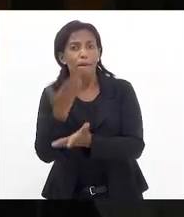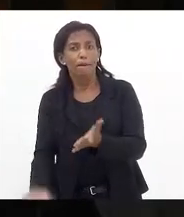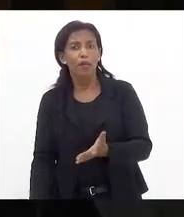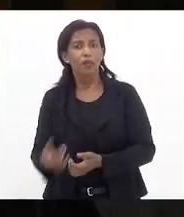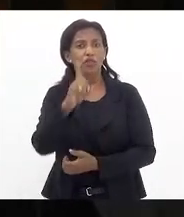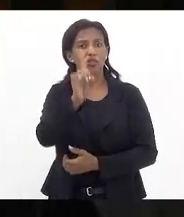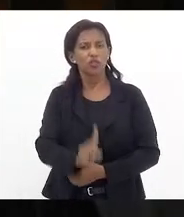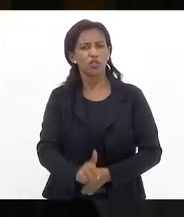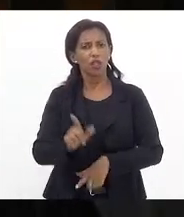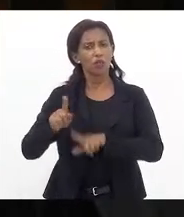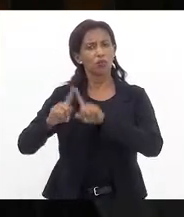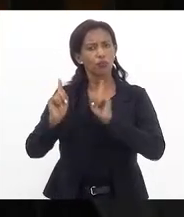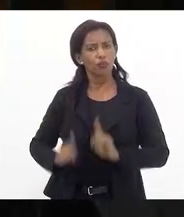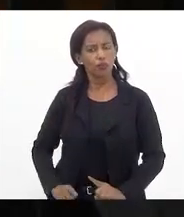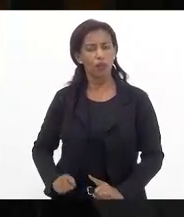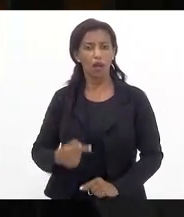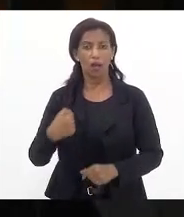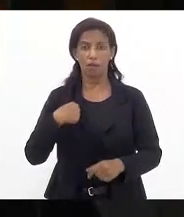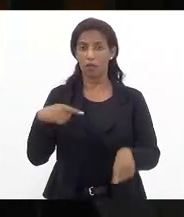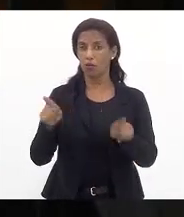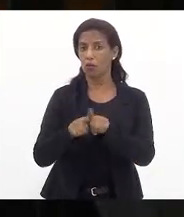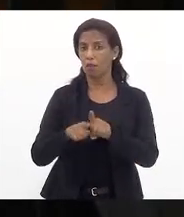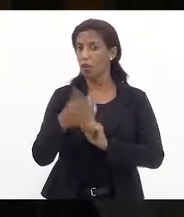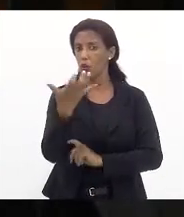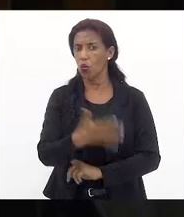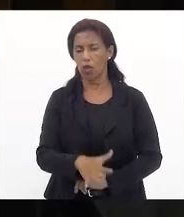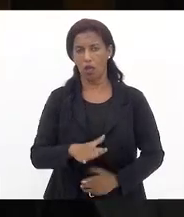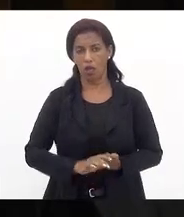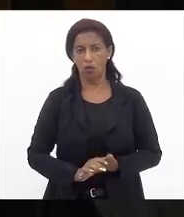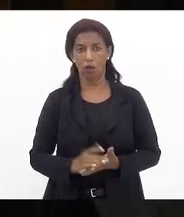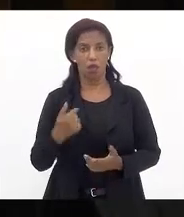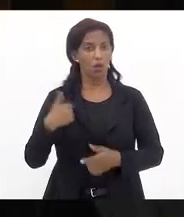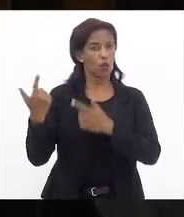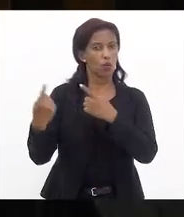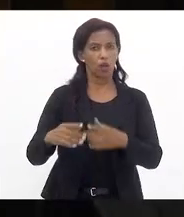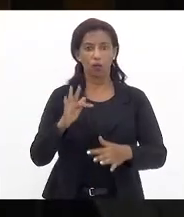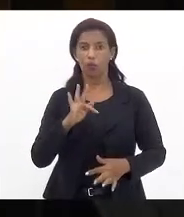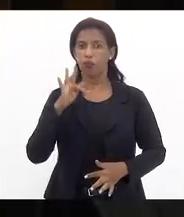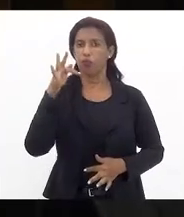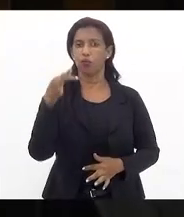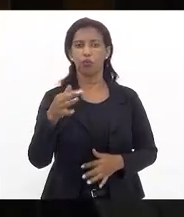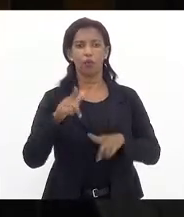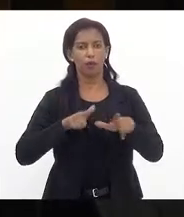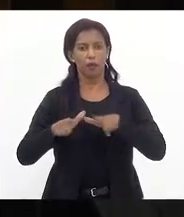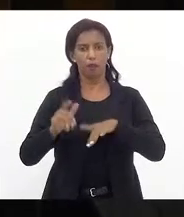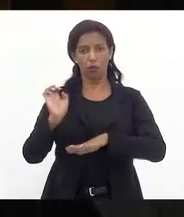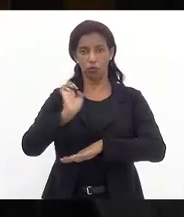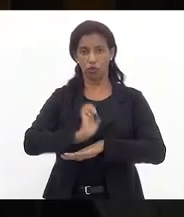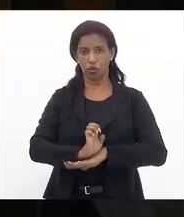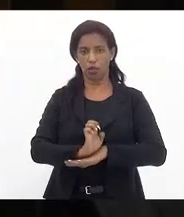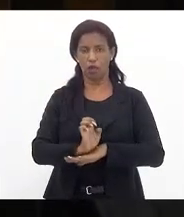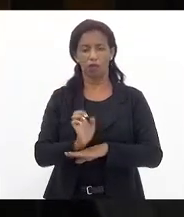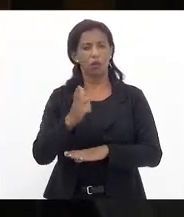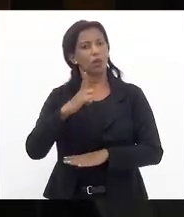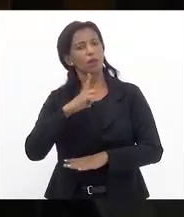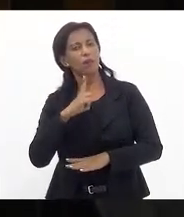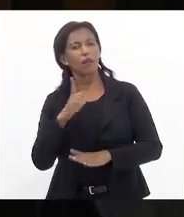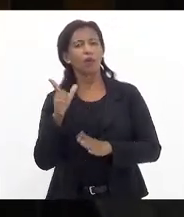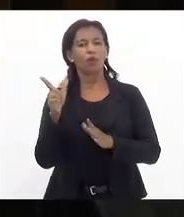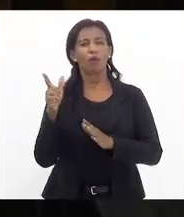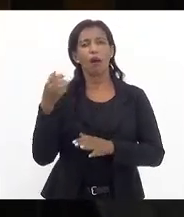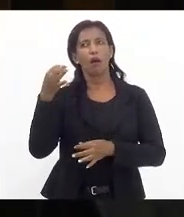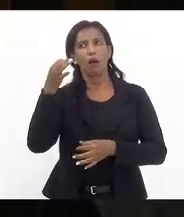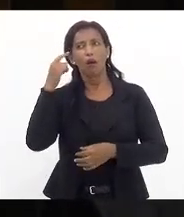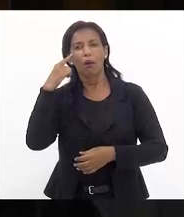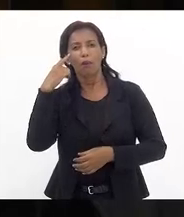para os atuais servidores. Mas eu não quero também, deputada Marta Rocha, eu não quero para os futuros servidores e servidoras desse Estado criar uma perspectiva negativa